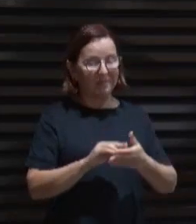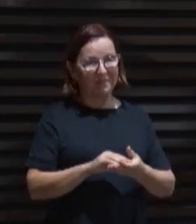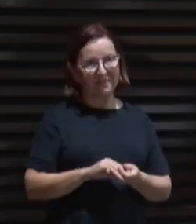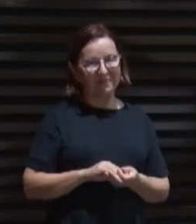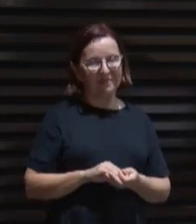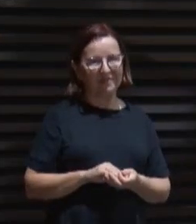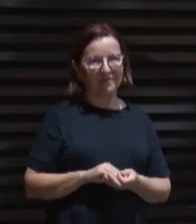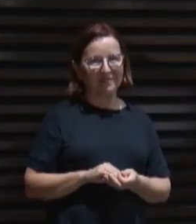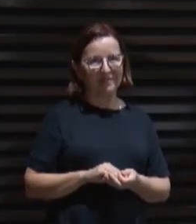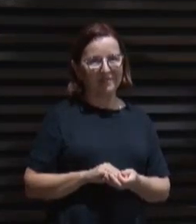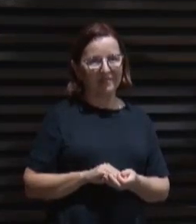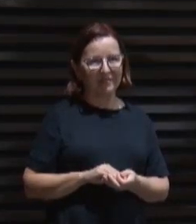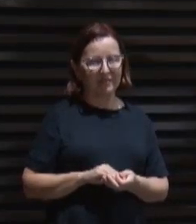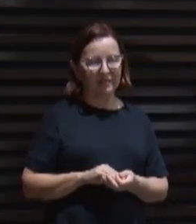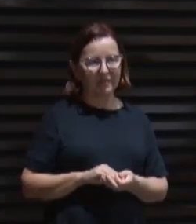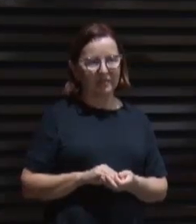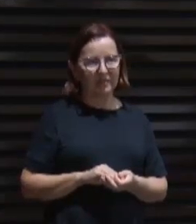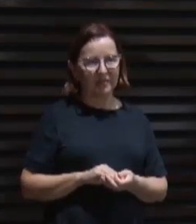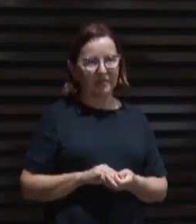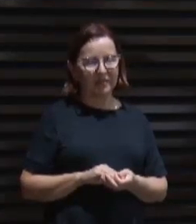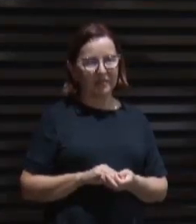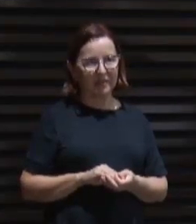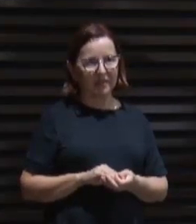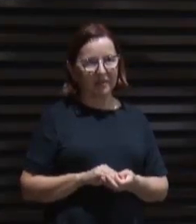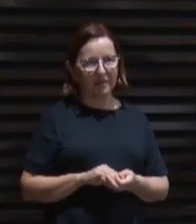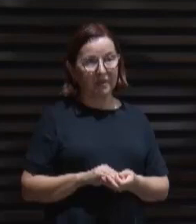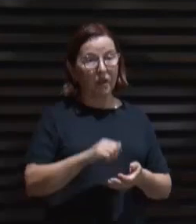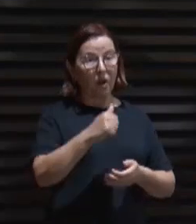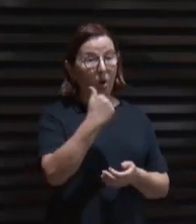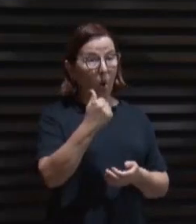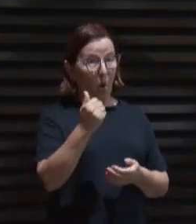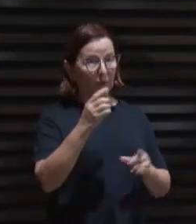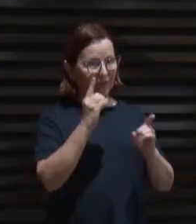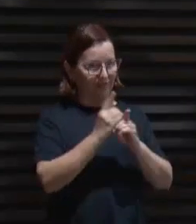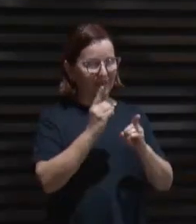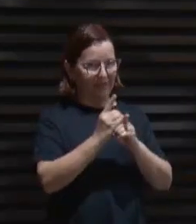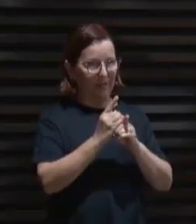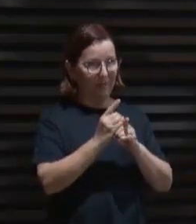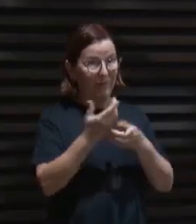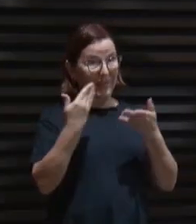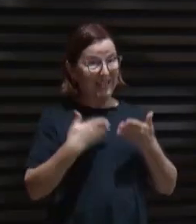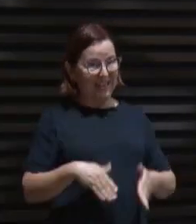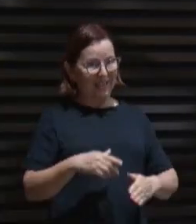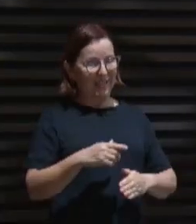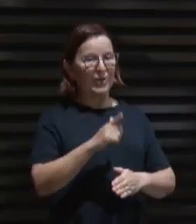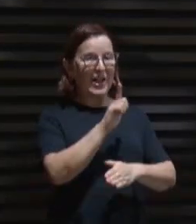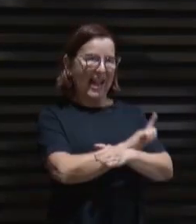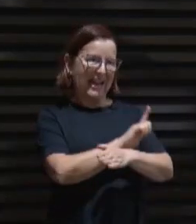João, e aliás os outros, e 11 dos discípulos eram da Galileia.